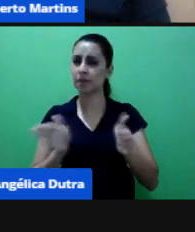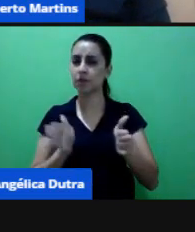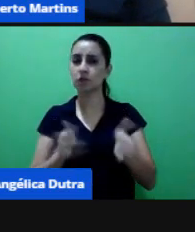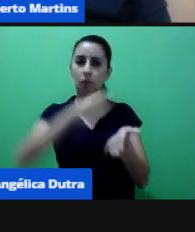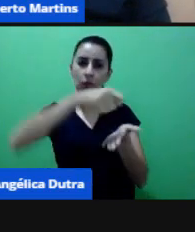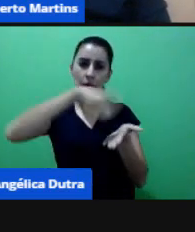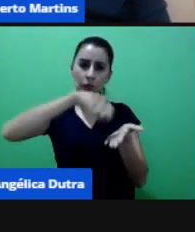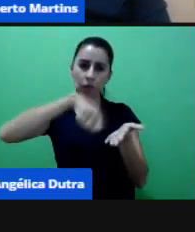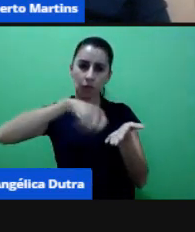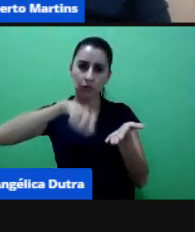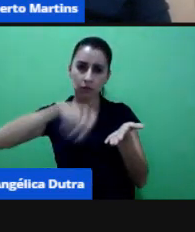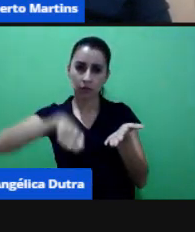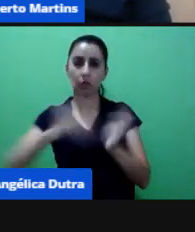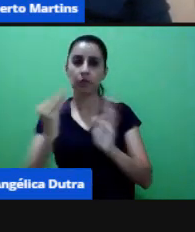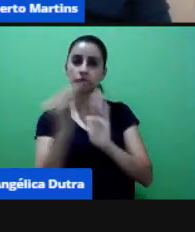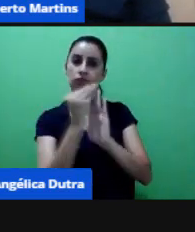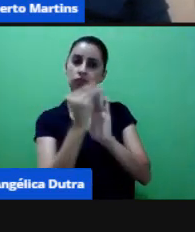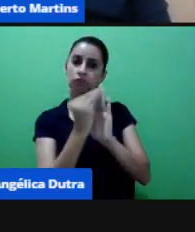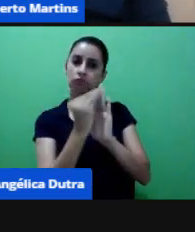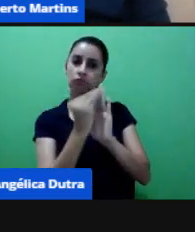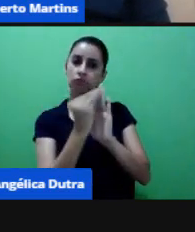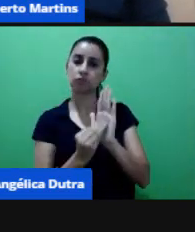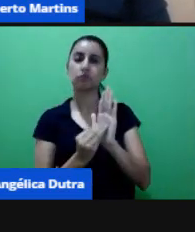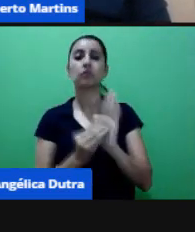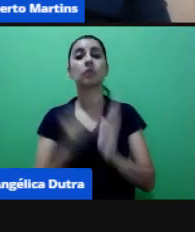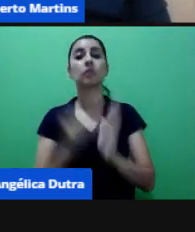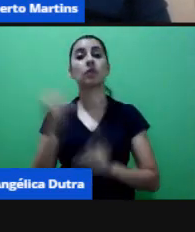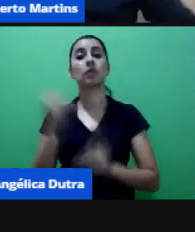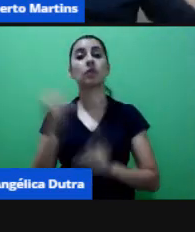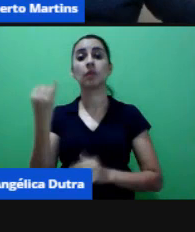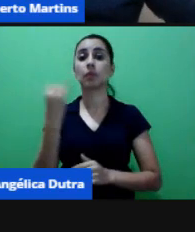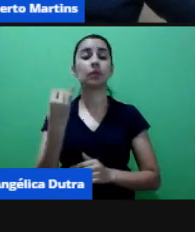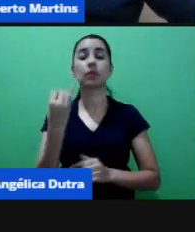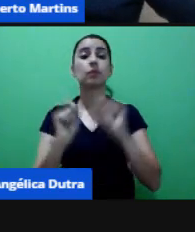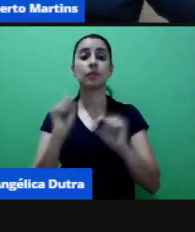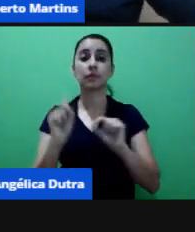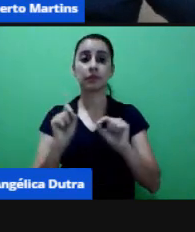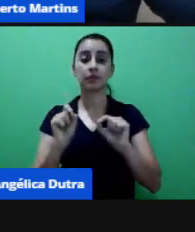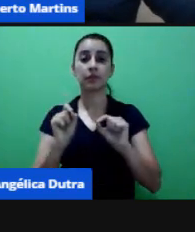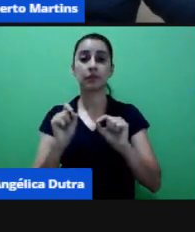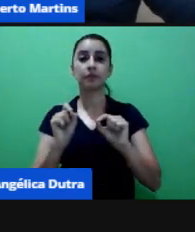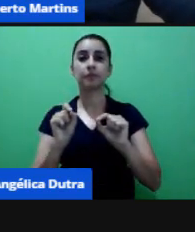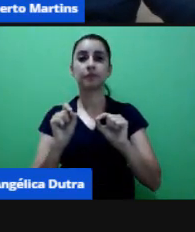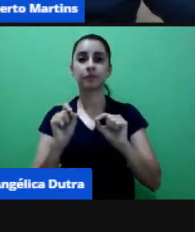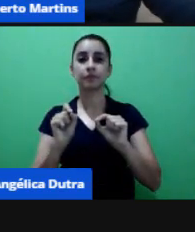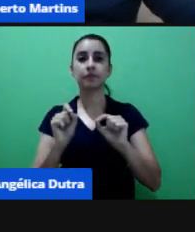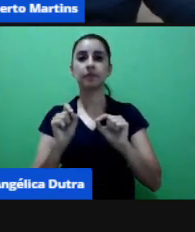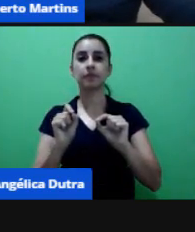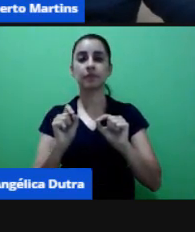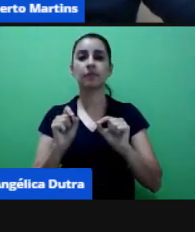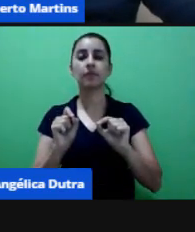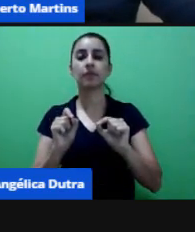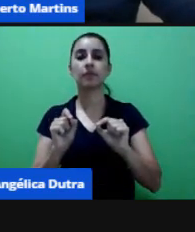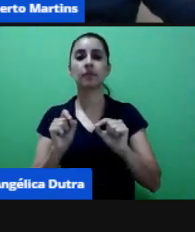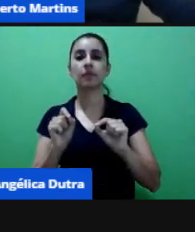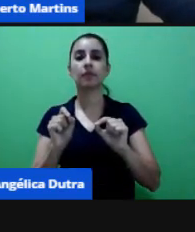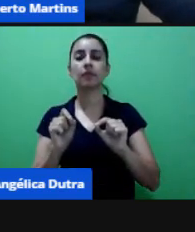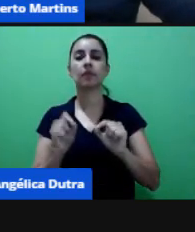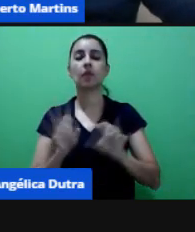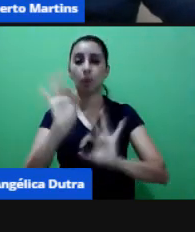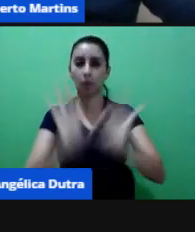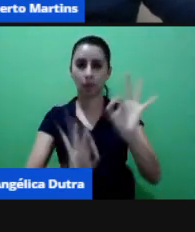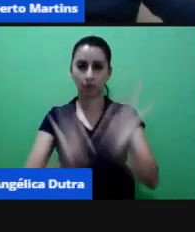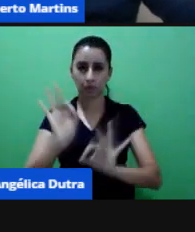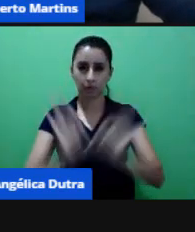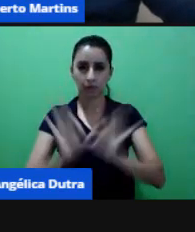e tabulação de dados, é interessante aqui, quero ressaltar essa fala, sobre a questão de organização